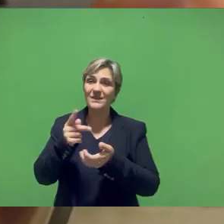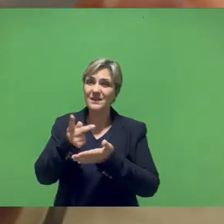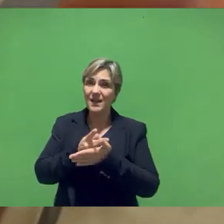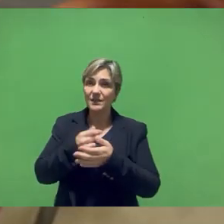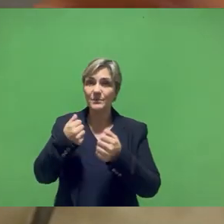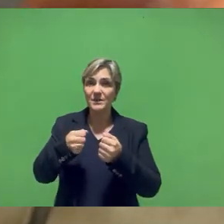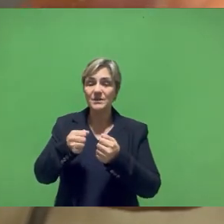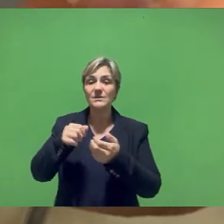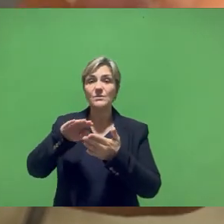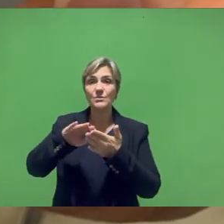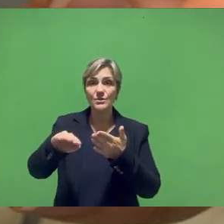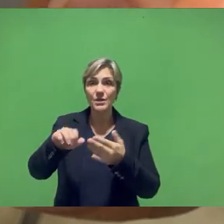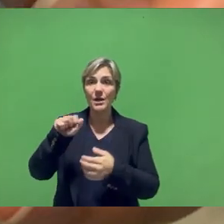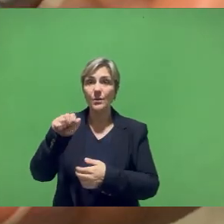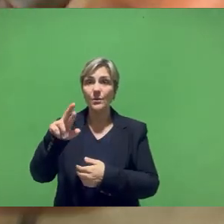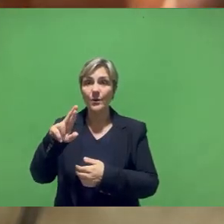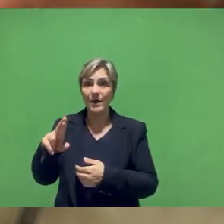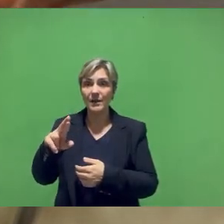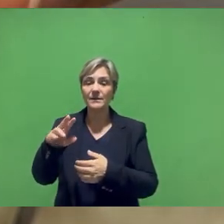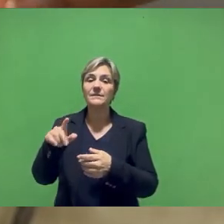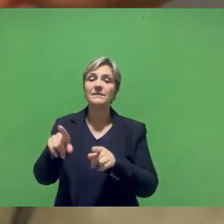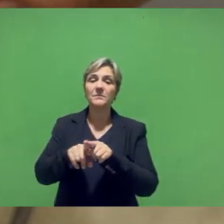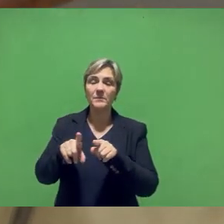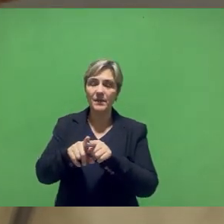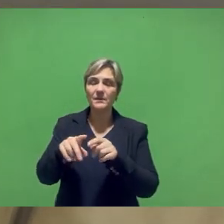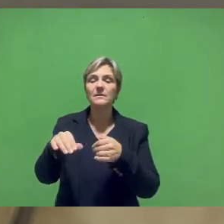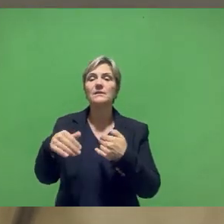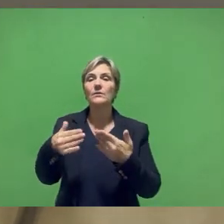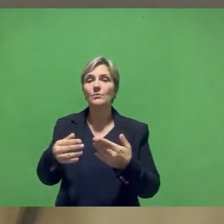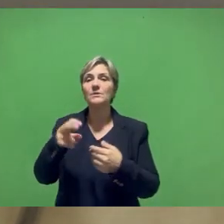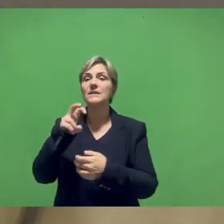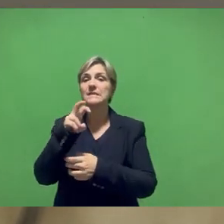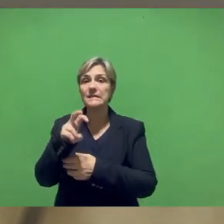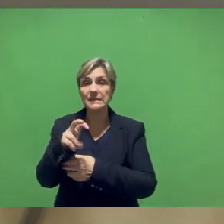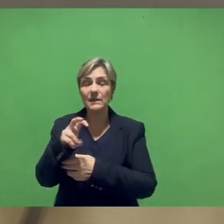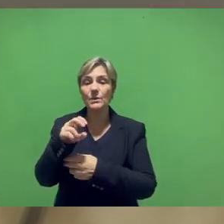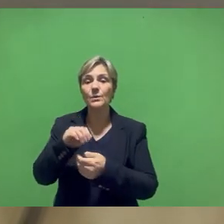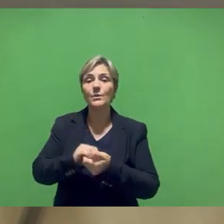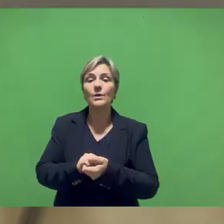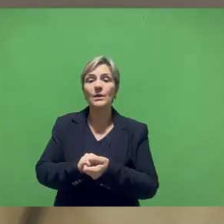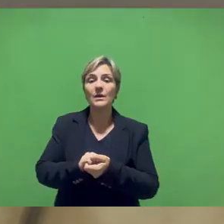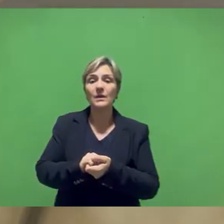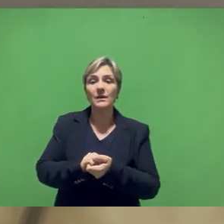errado, eu tenho que tirar o ar também. Então, eu vou botar 5 e